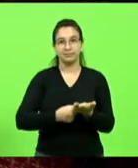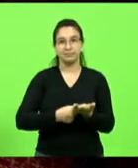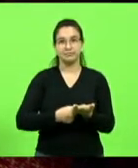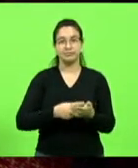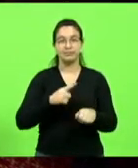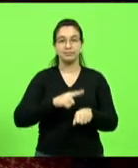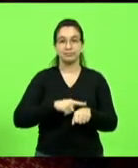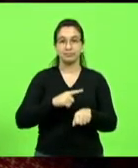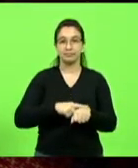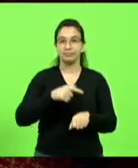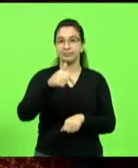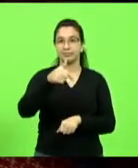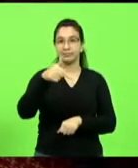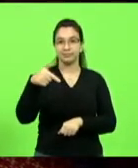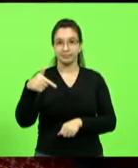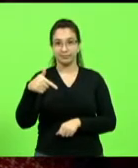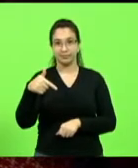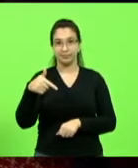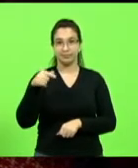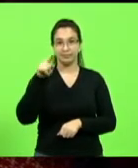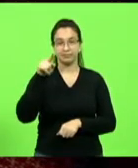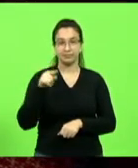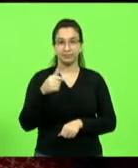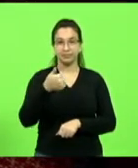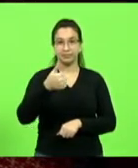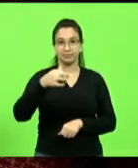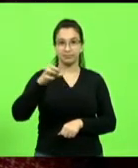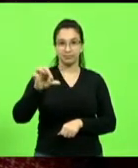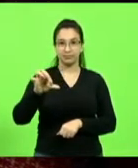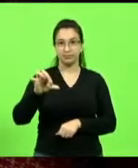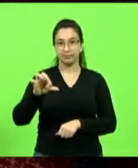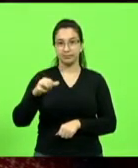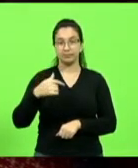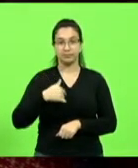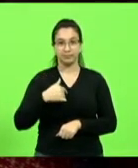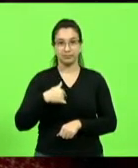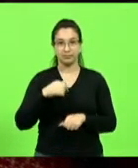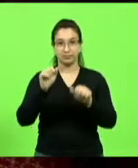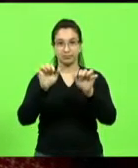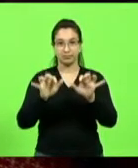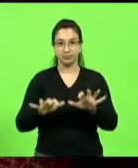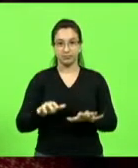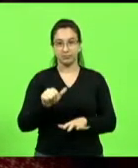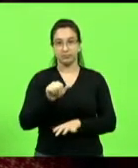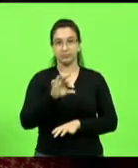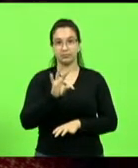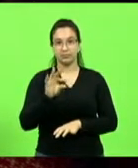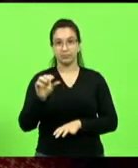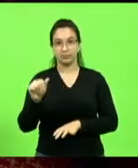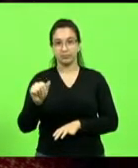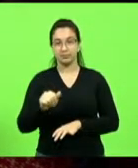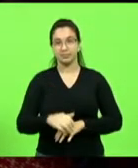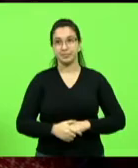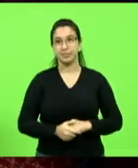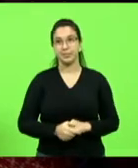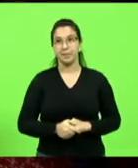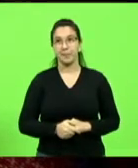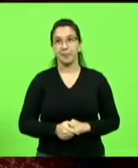horas e 19 minutos para constar, segundo o secretário Lavrou, a presente ata.